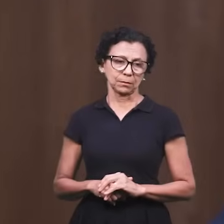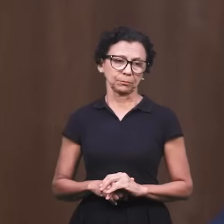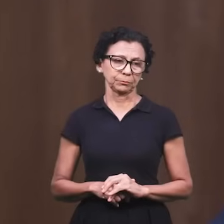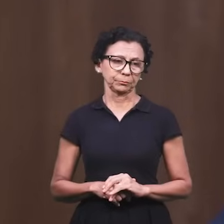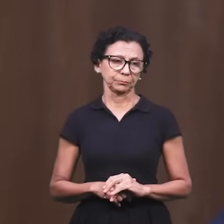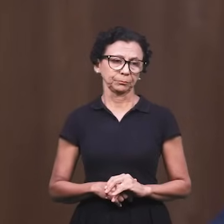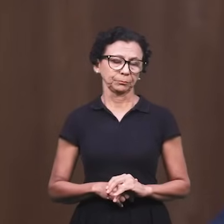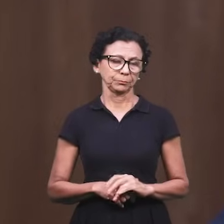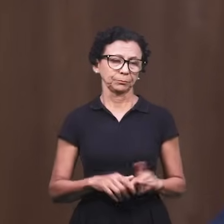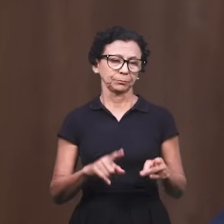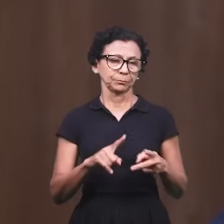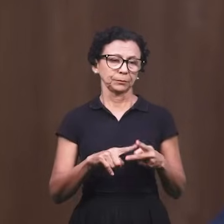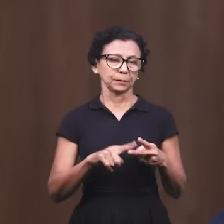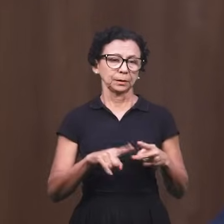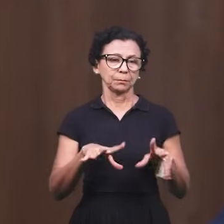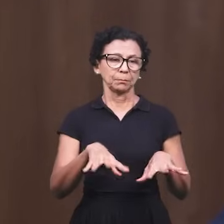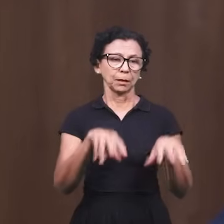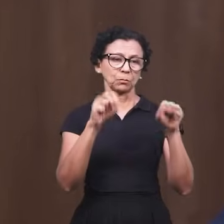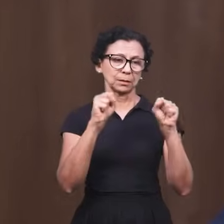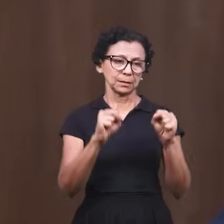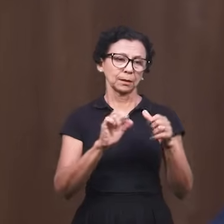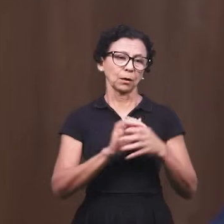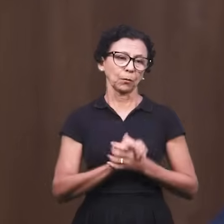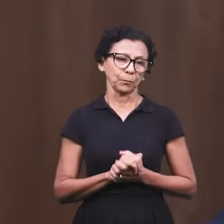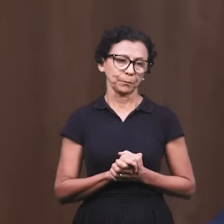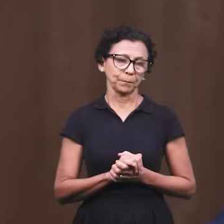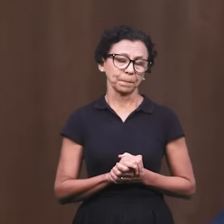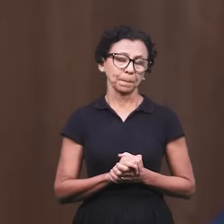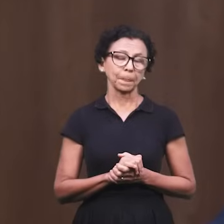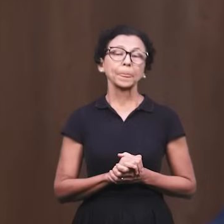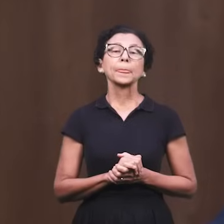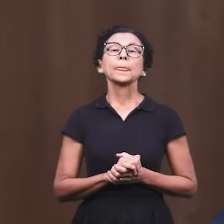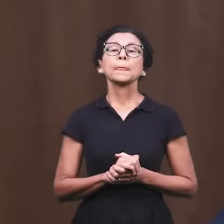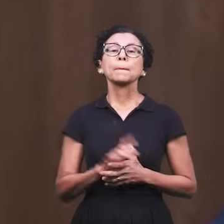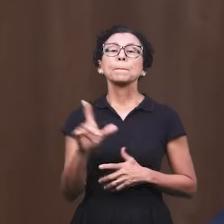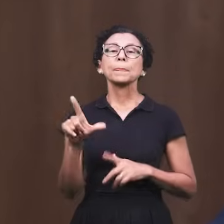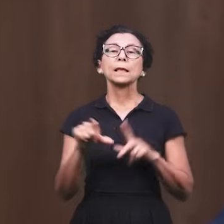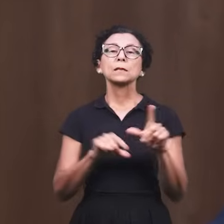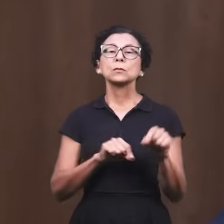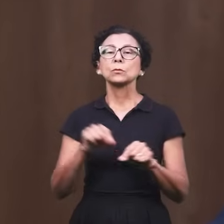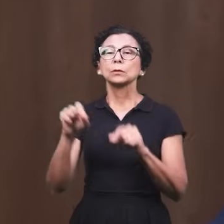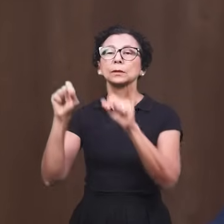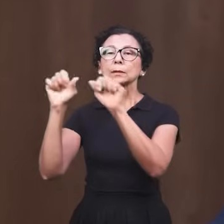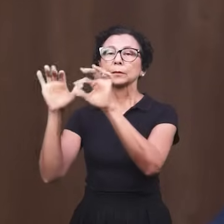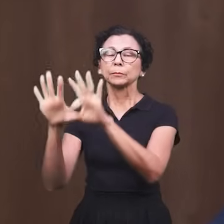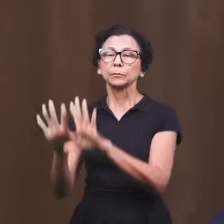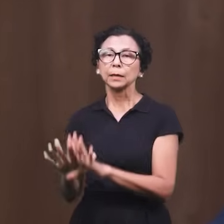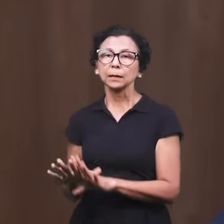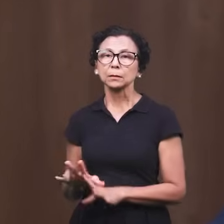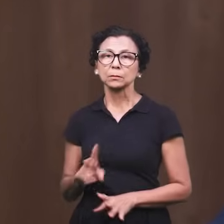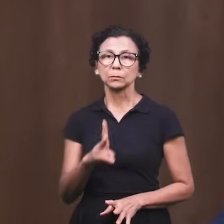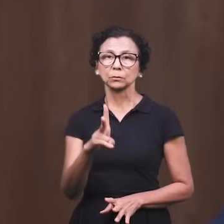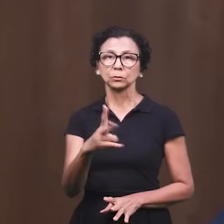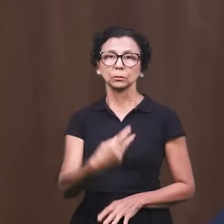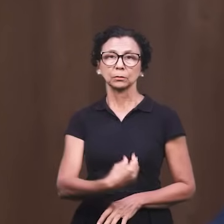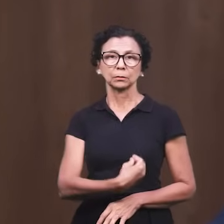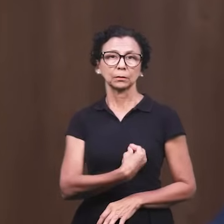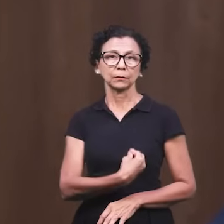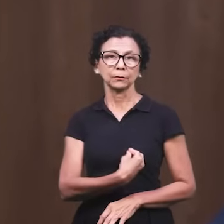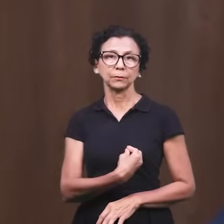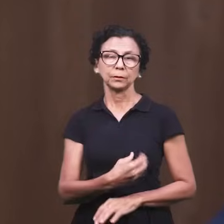Gerezim. E o Deus ainda dá um conselho para o homem. Escolhei, pois, a bênção para que